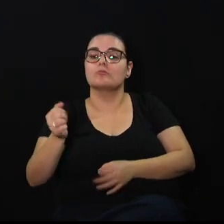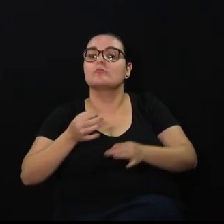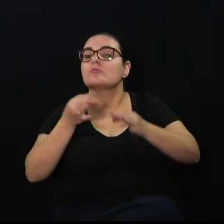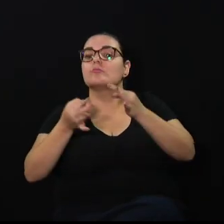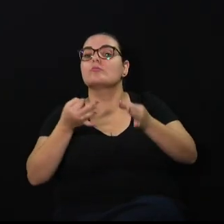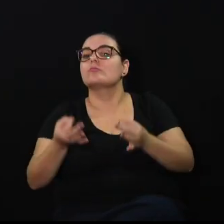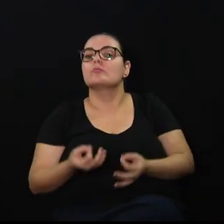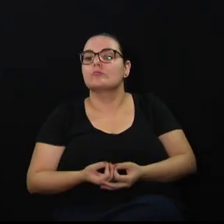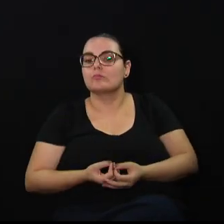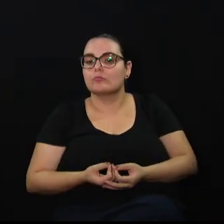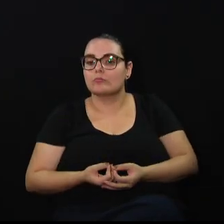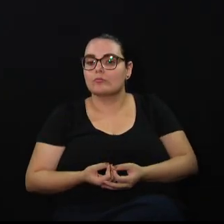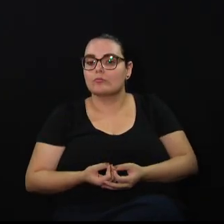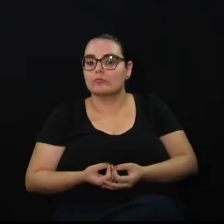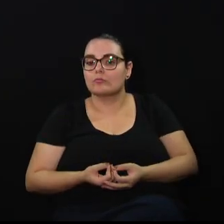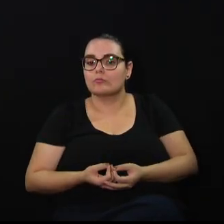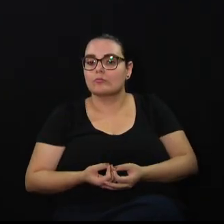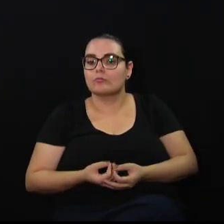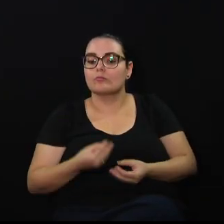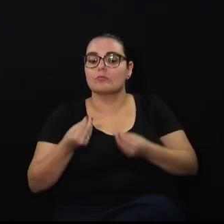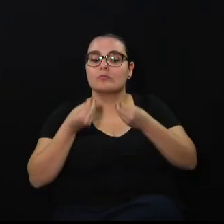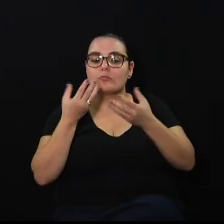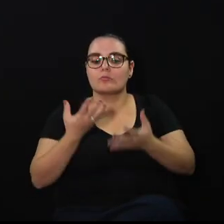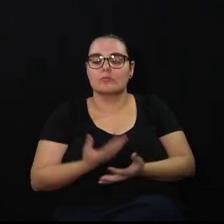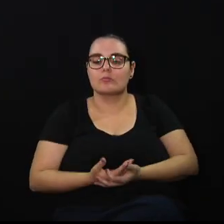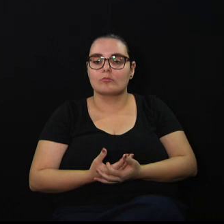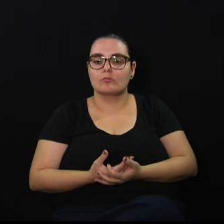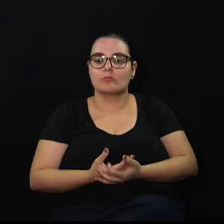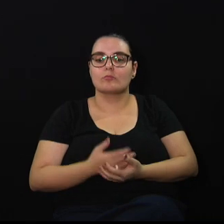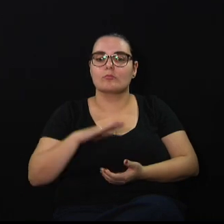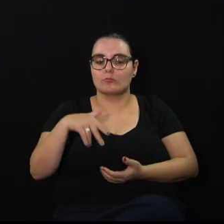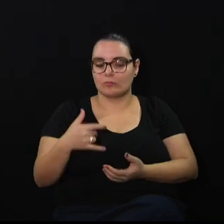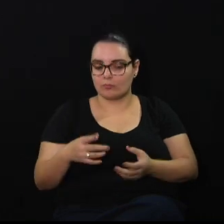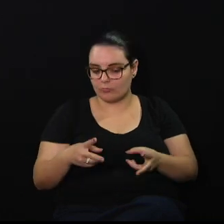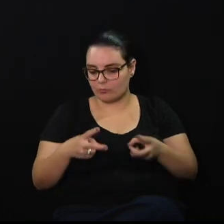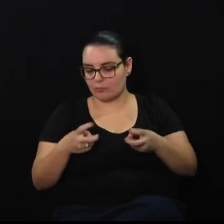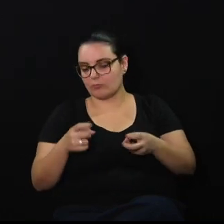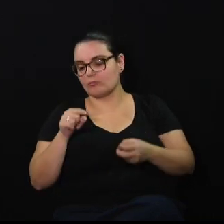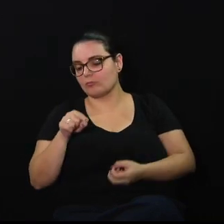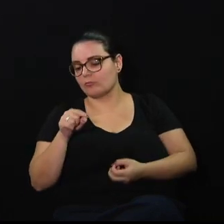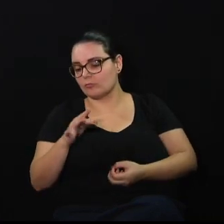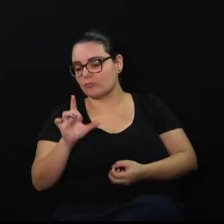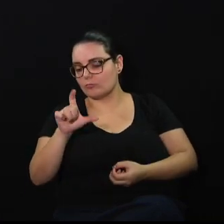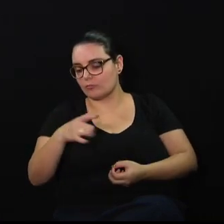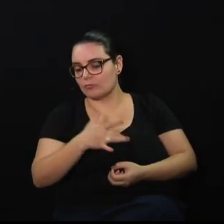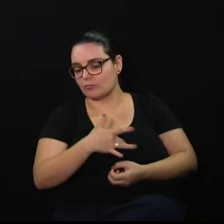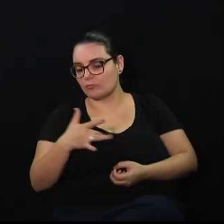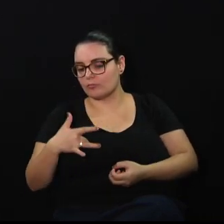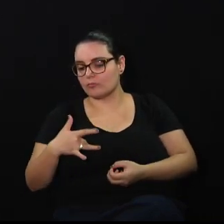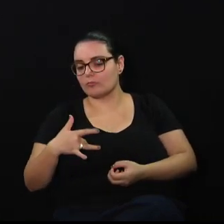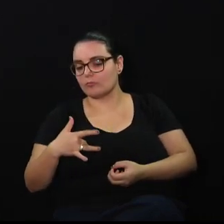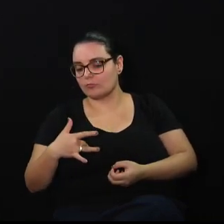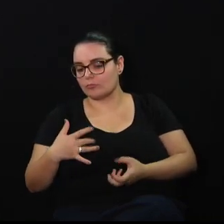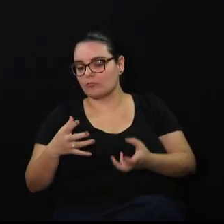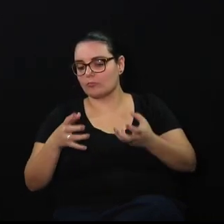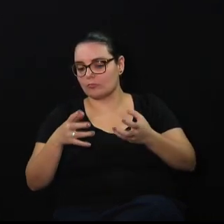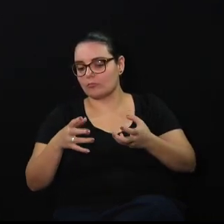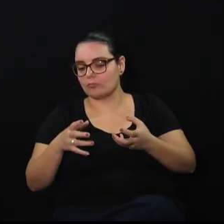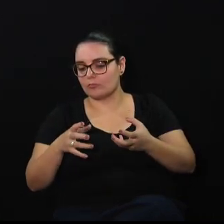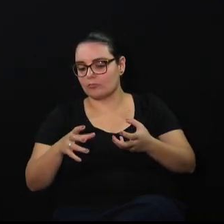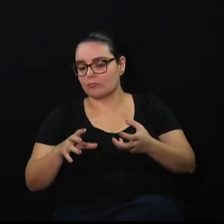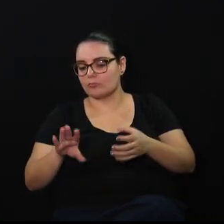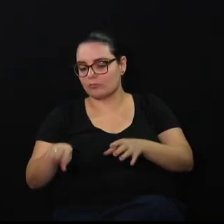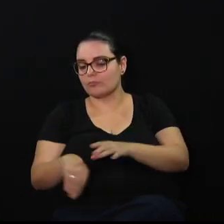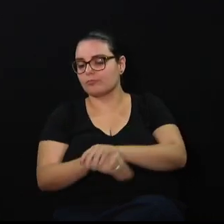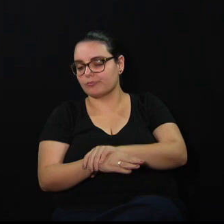verificando nas situações em que existe a abusividade e dando uma decisão que possa